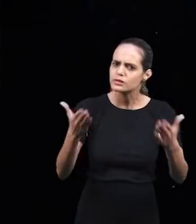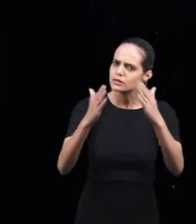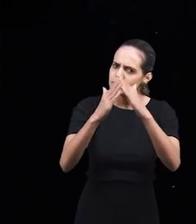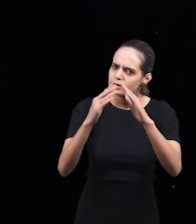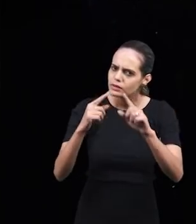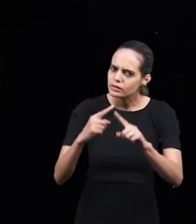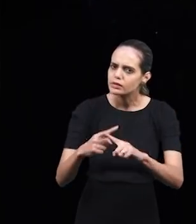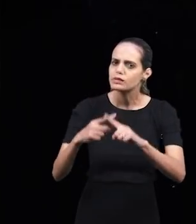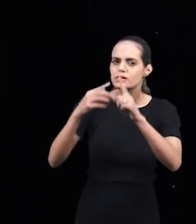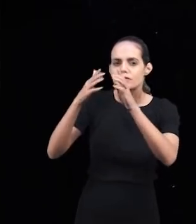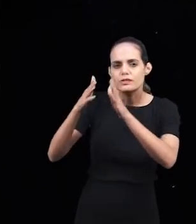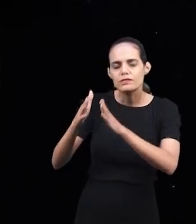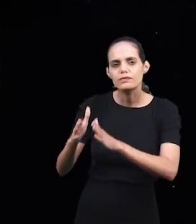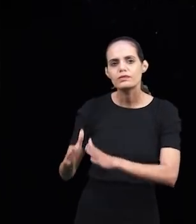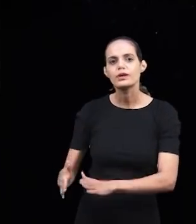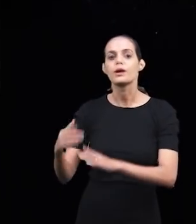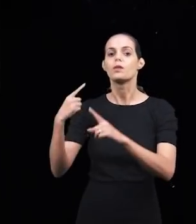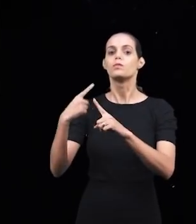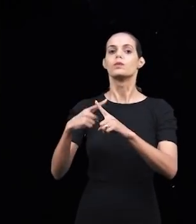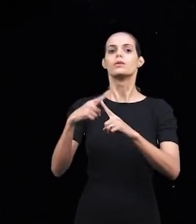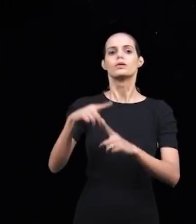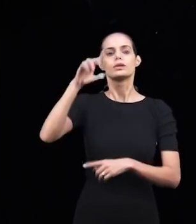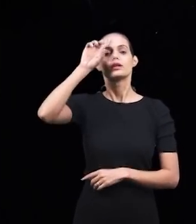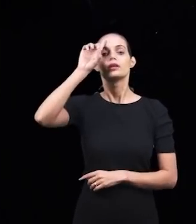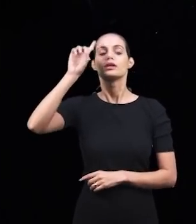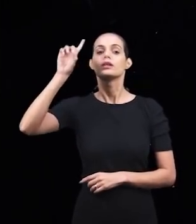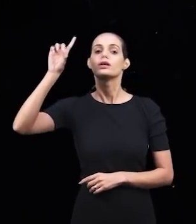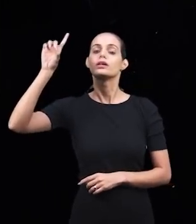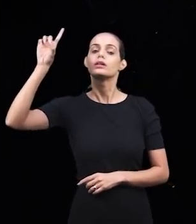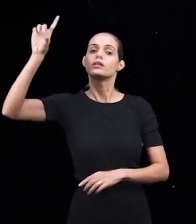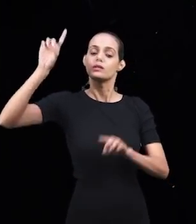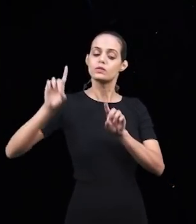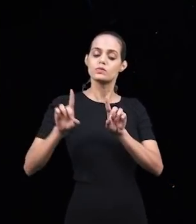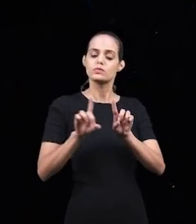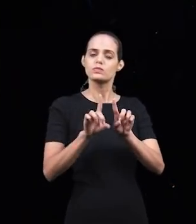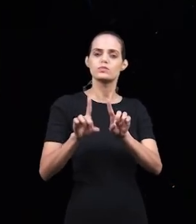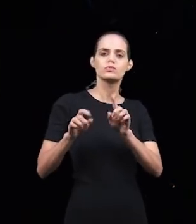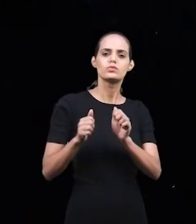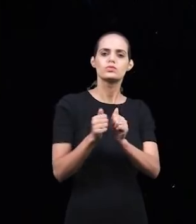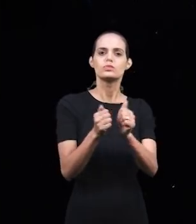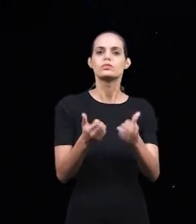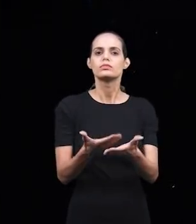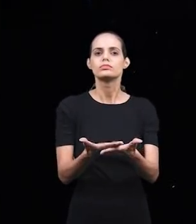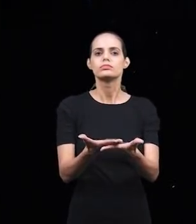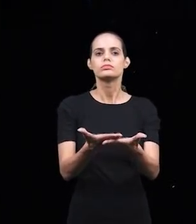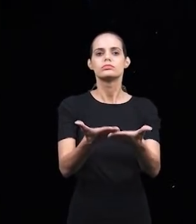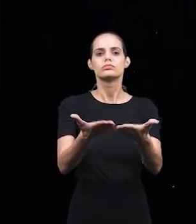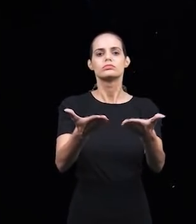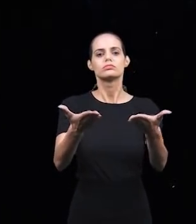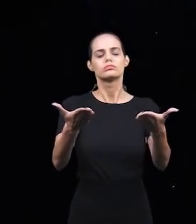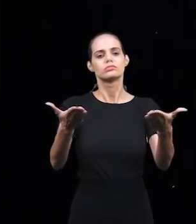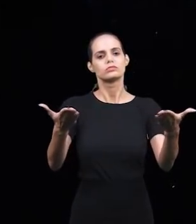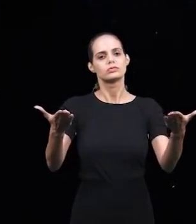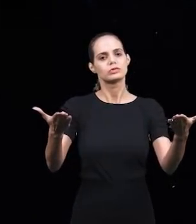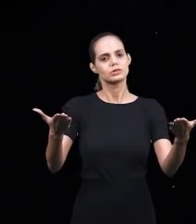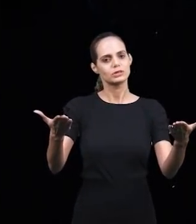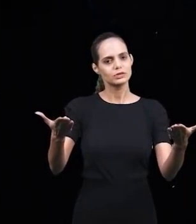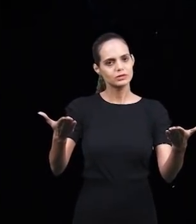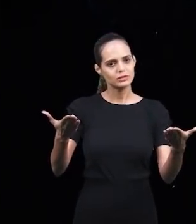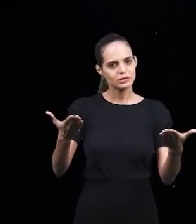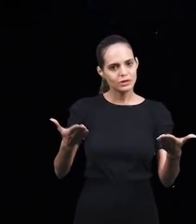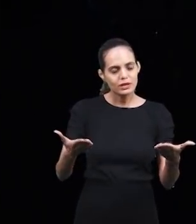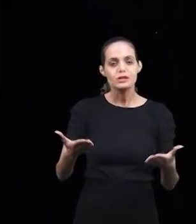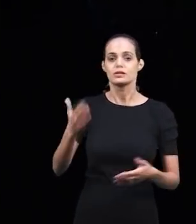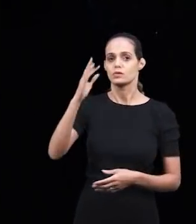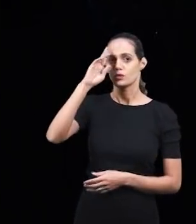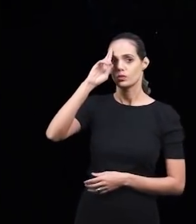Igreja fiel, porque Deus habita entre nós. Aquele que vem no seu